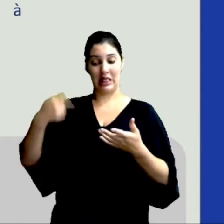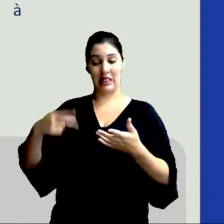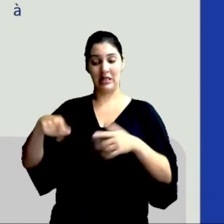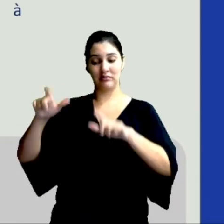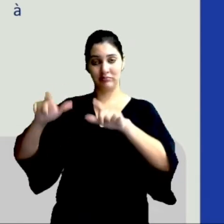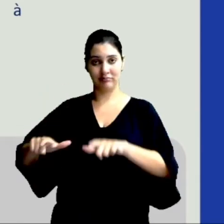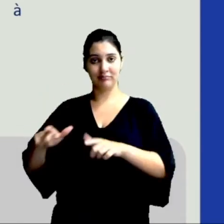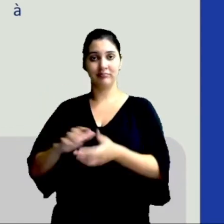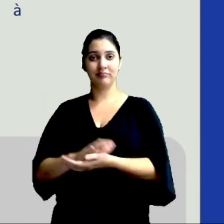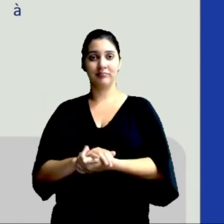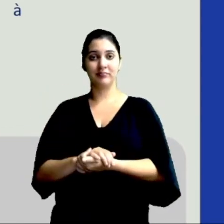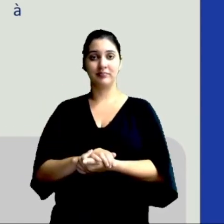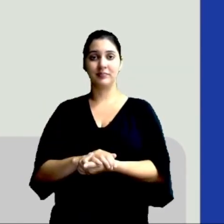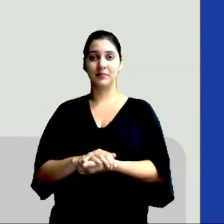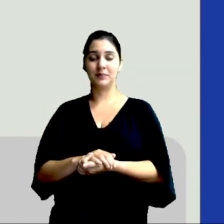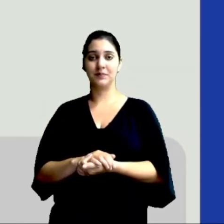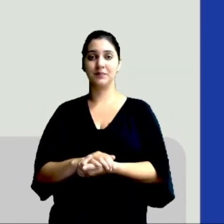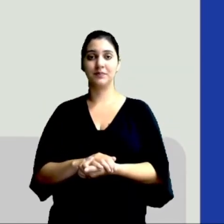região.